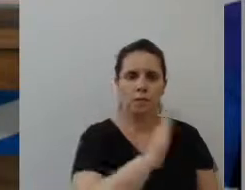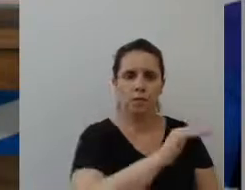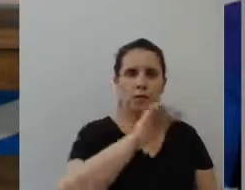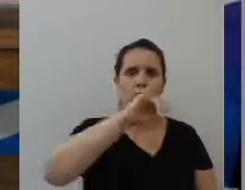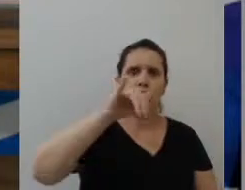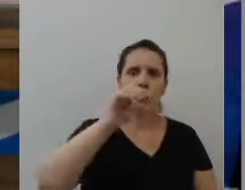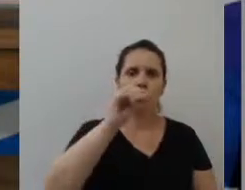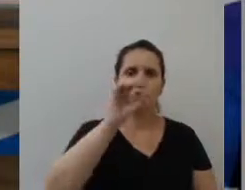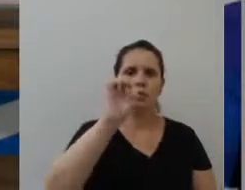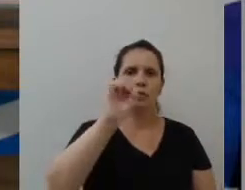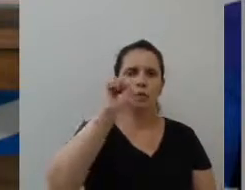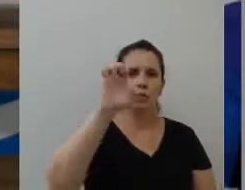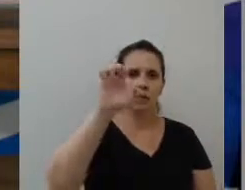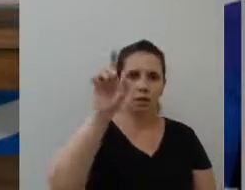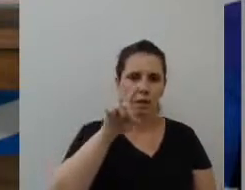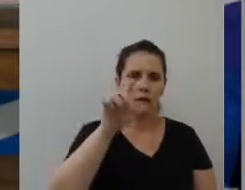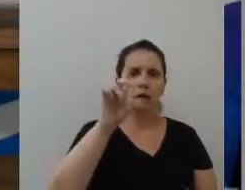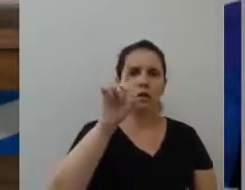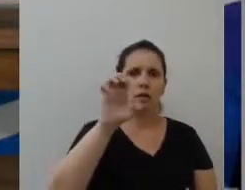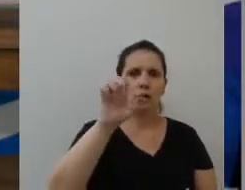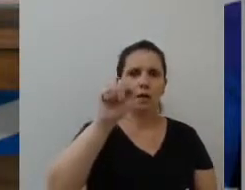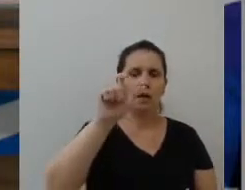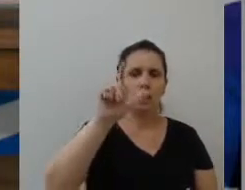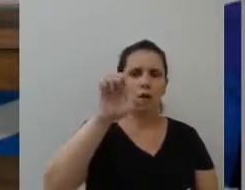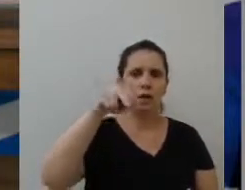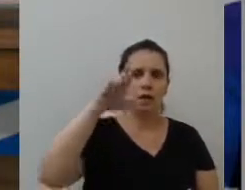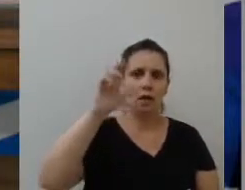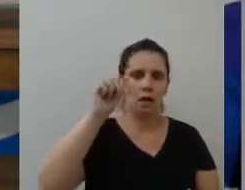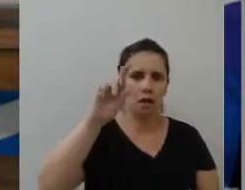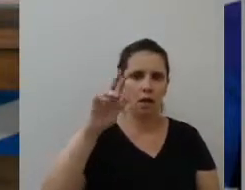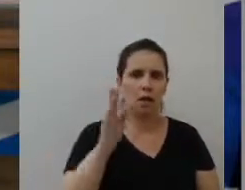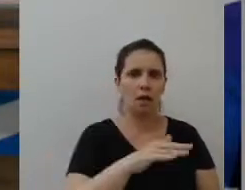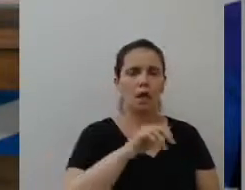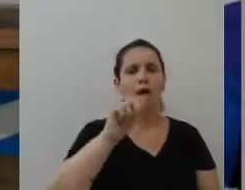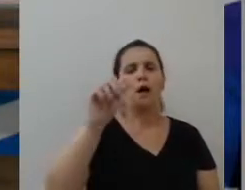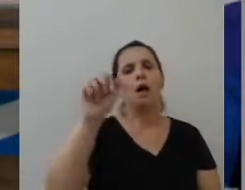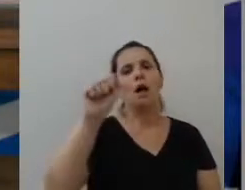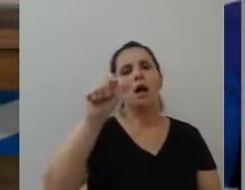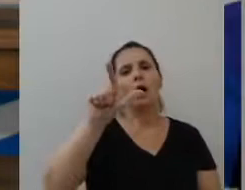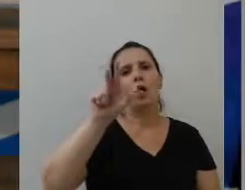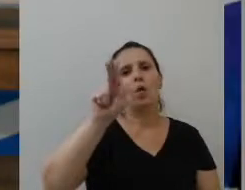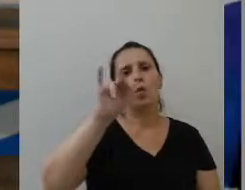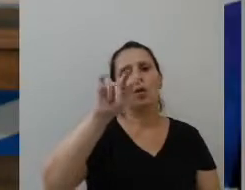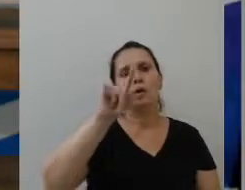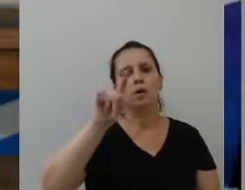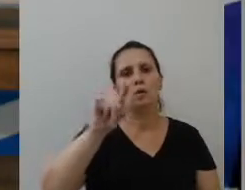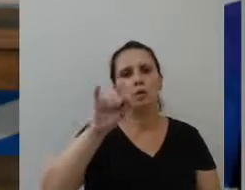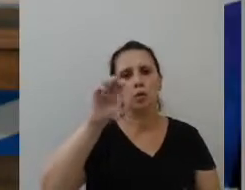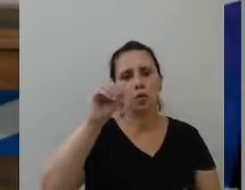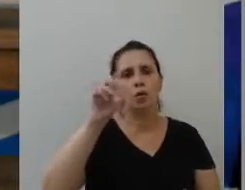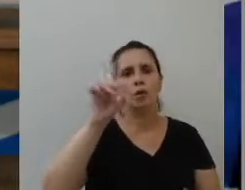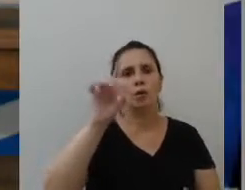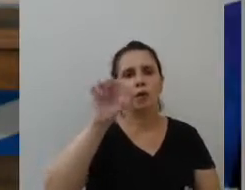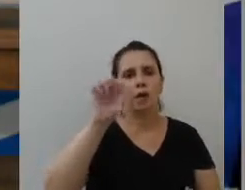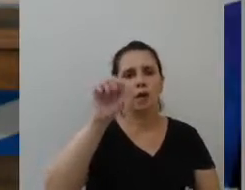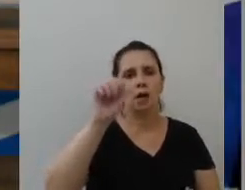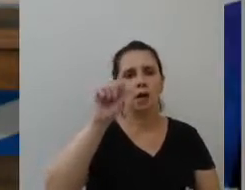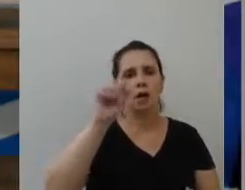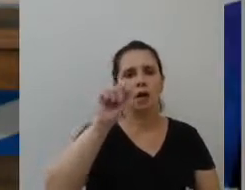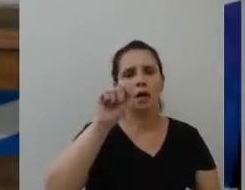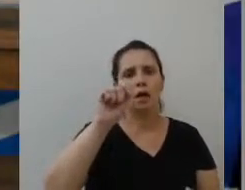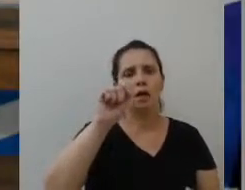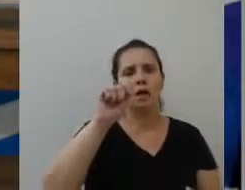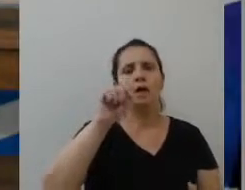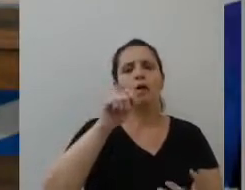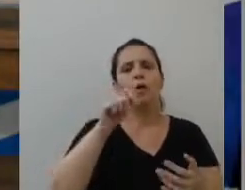Aloysio de Azevedo, com o Curtiço, tá? Então, assim, se você vai lá no site da UPE, você vê lá o UPE seriado. Mas, assim, autores do segundo